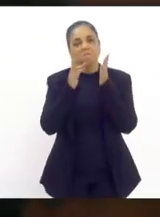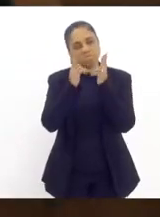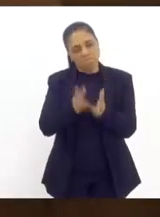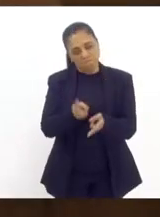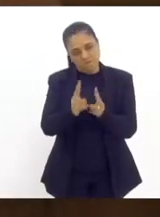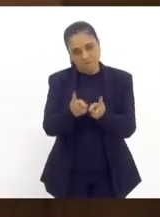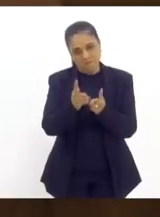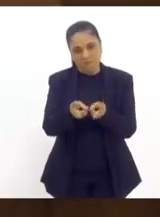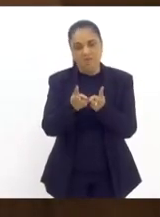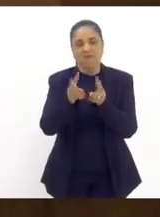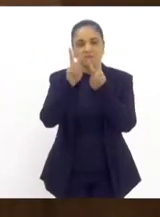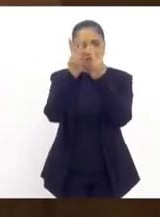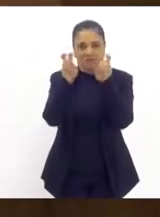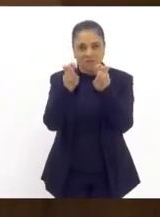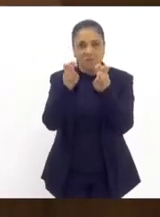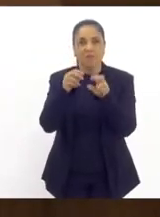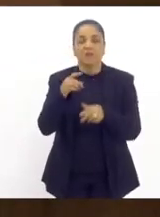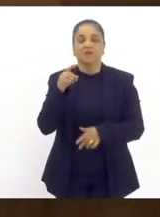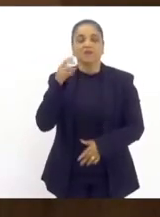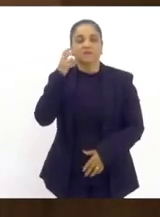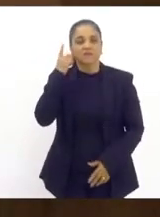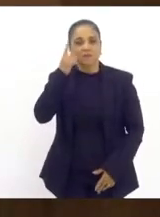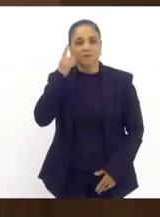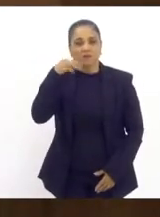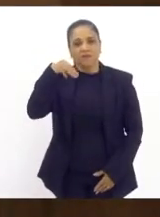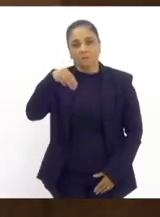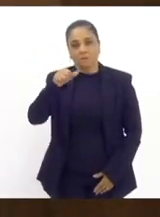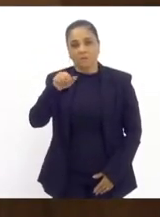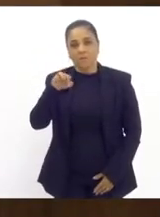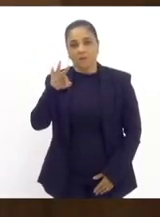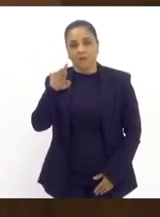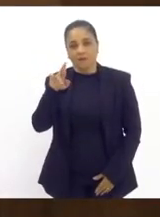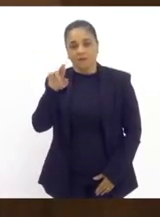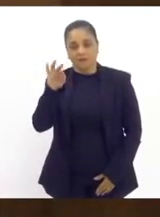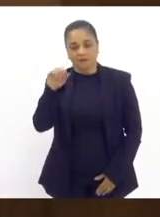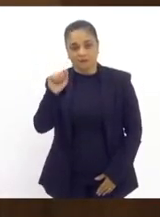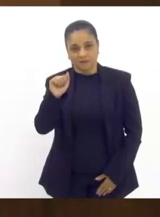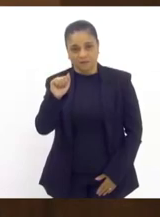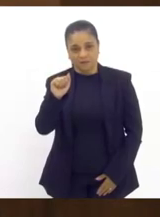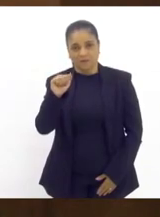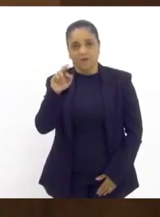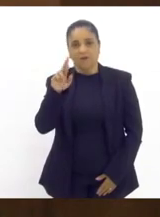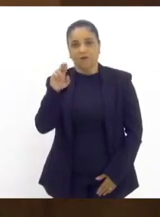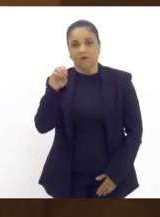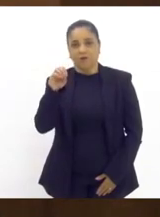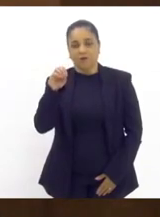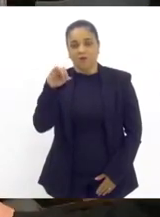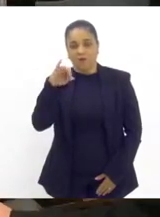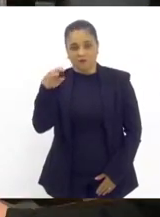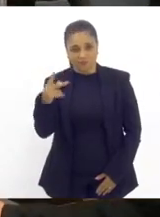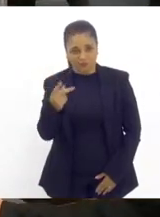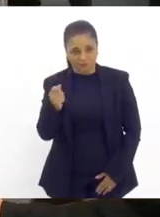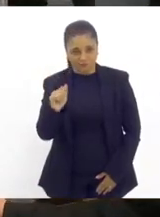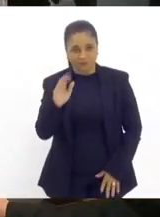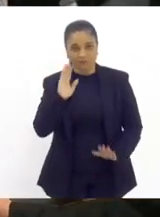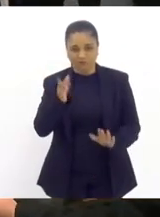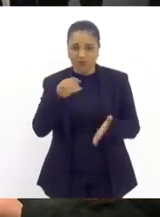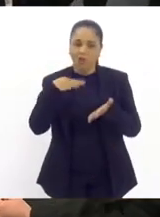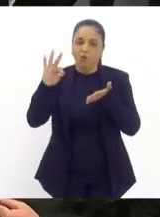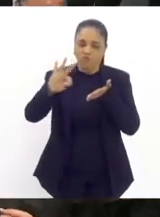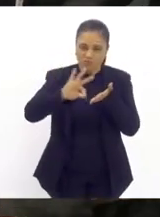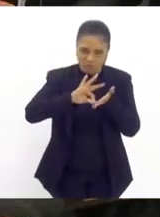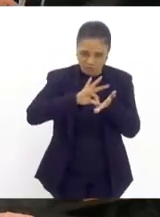Rocha que é que é também defensora sempre quanto mais nas prerrogativas deputada Lucinha